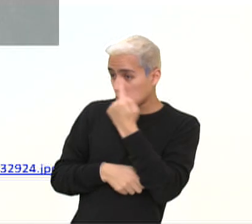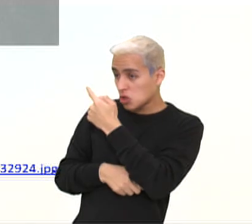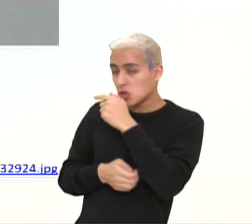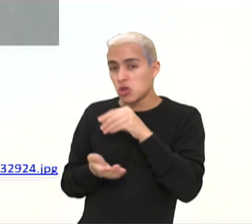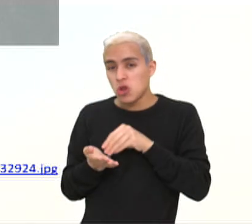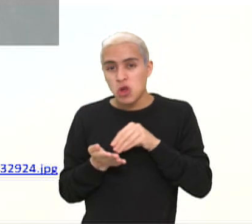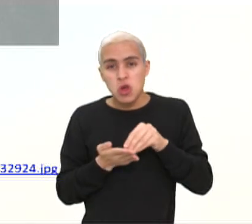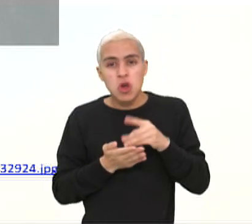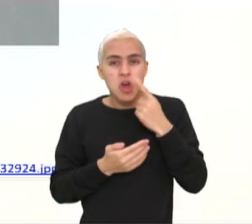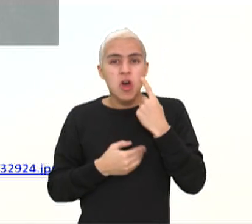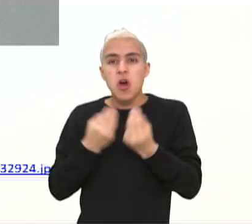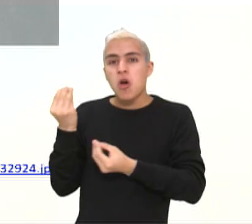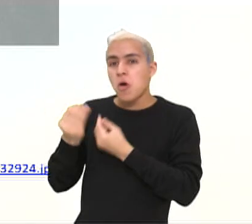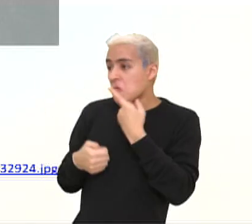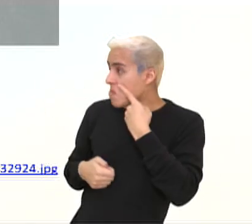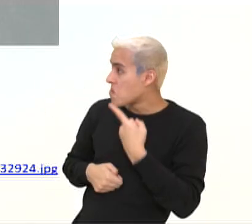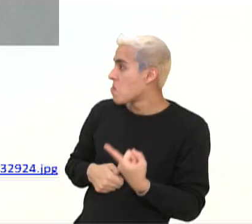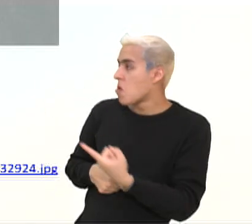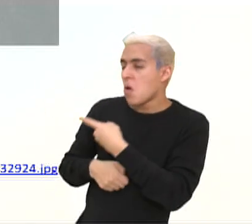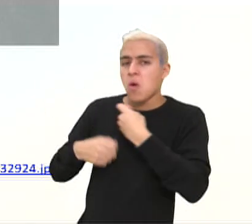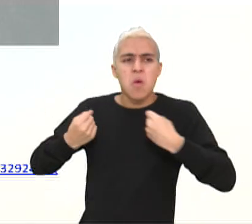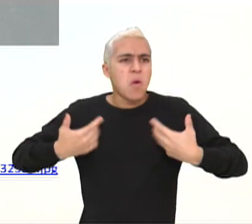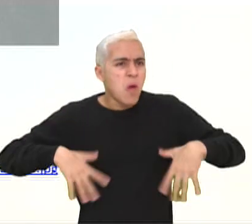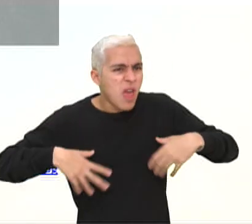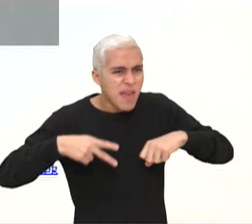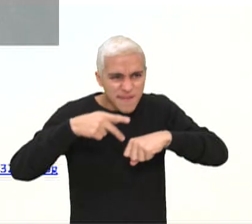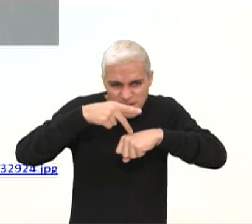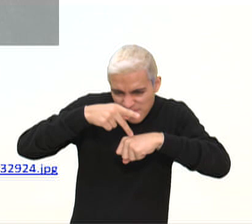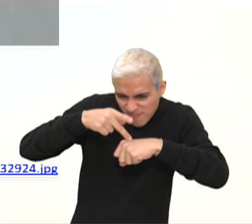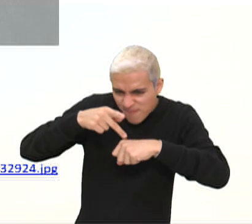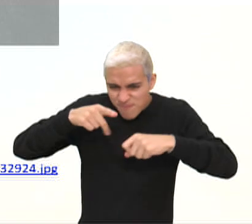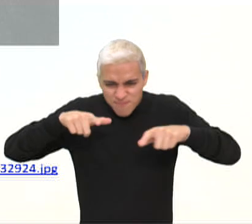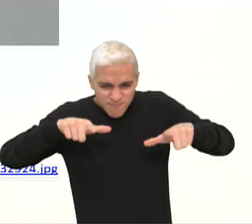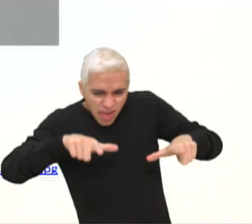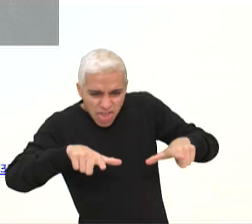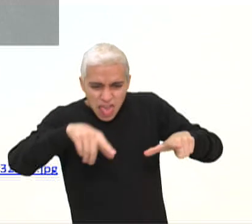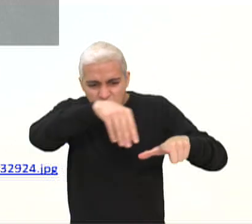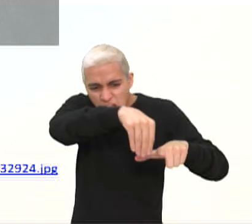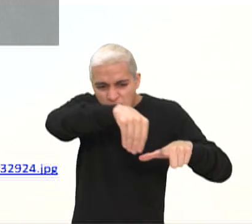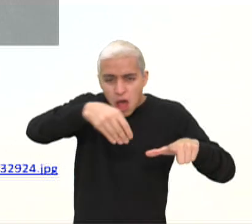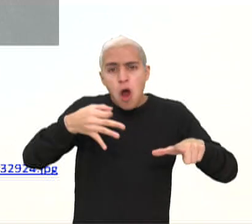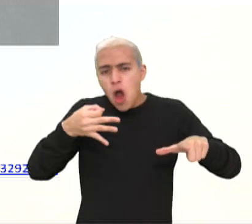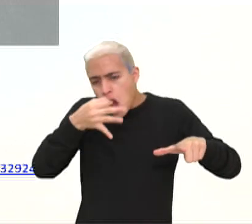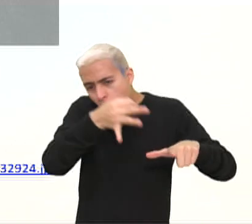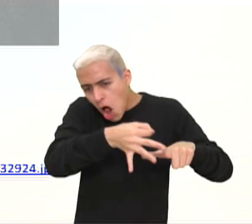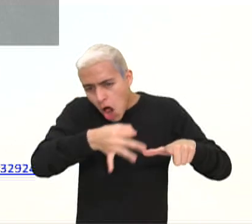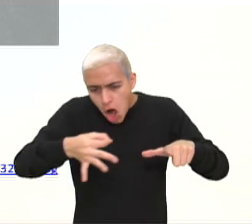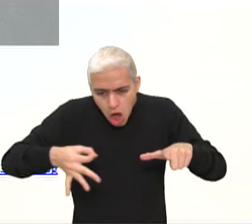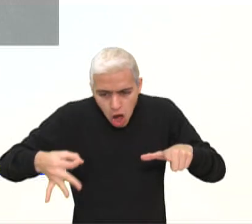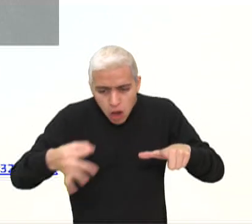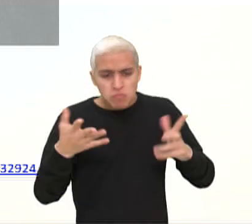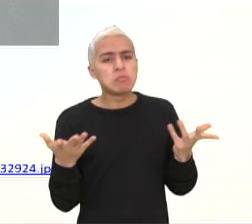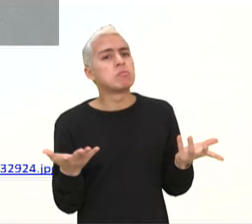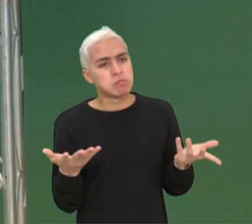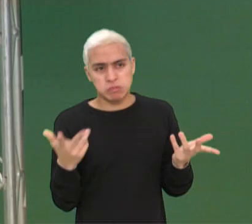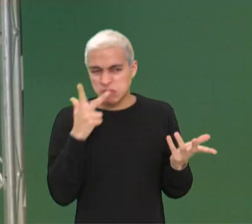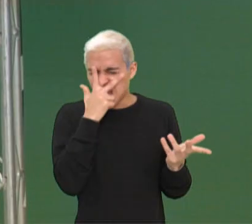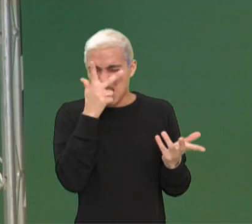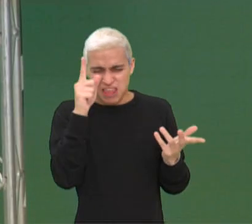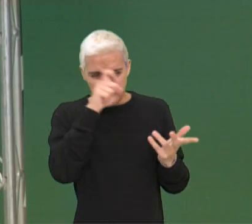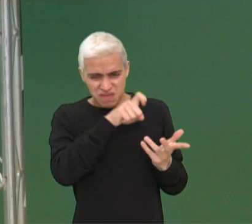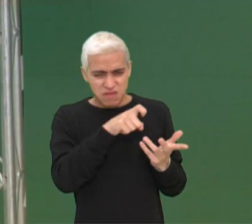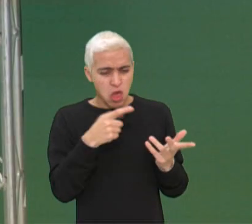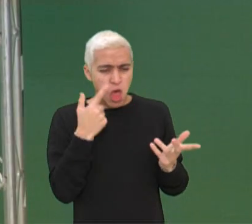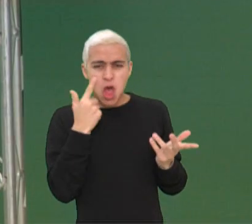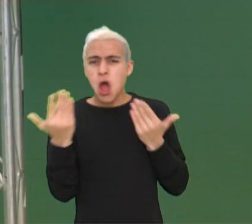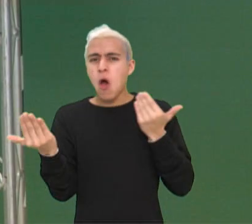Então, você vê que é algo assim, bem pedras e botões que eles faziam ali. Então, algo assim, bem difícil para o nosso